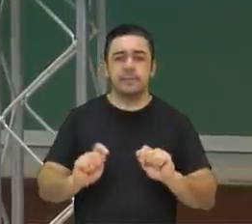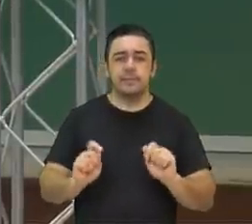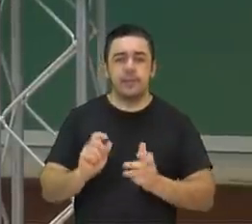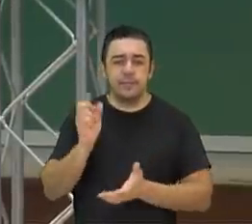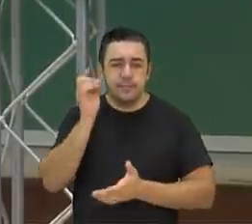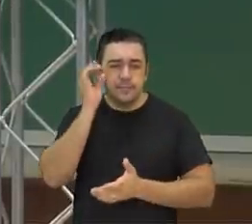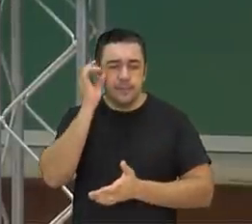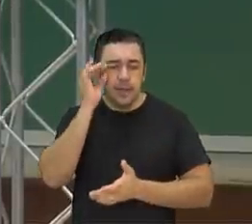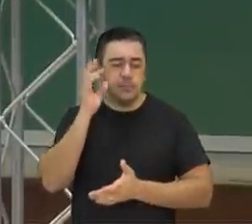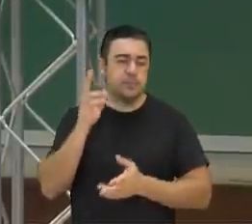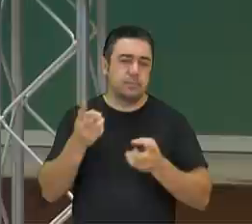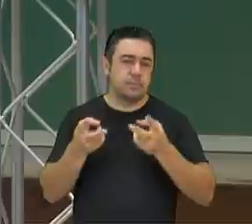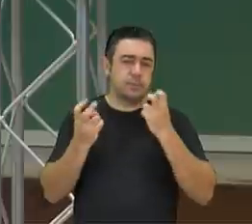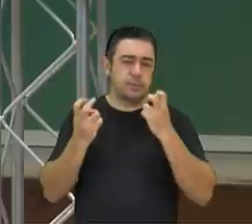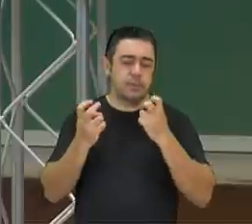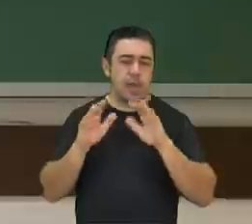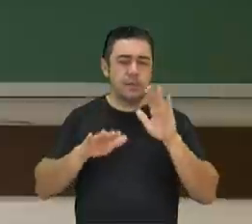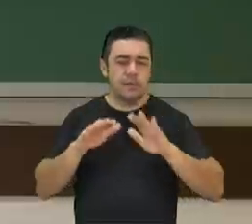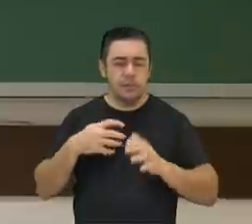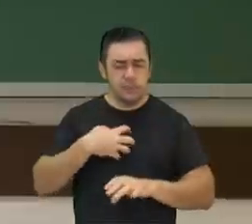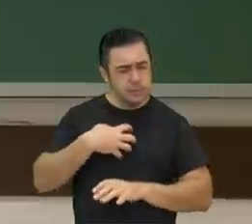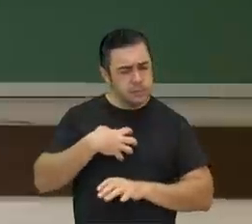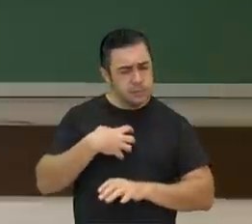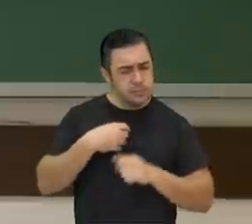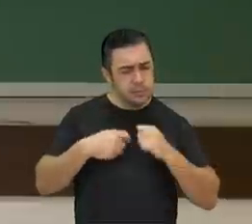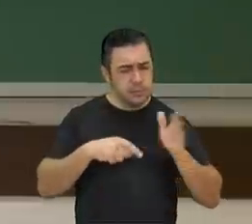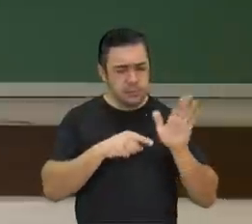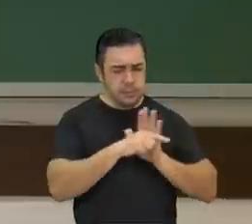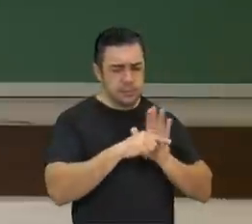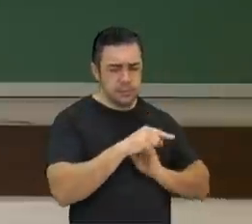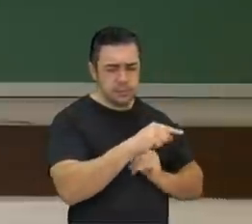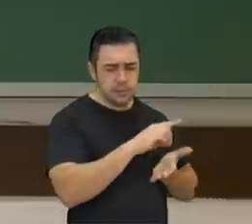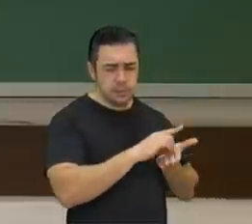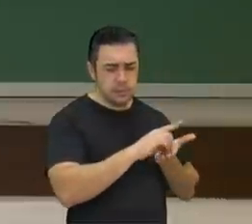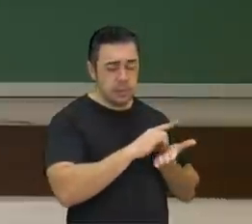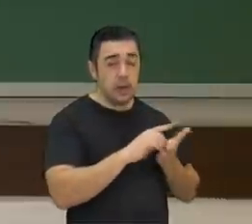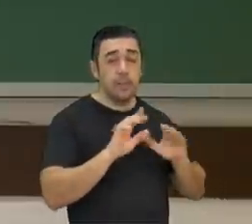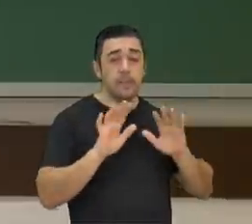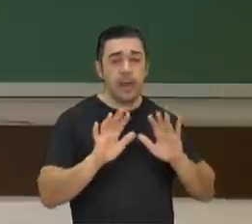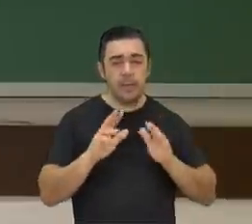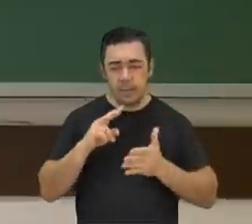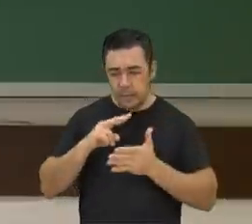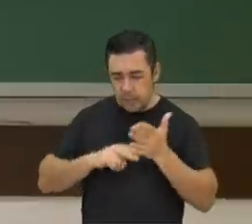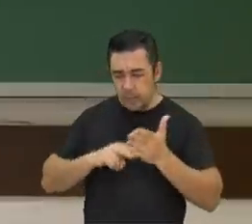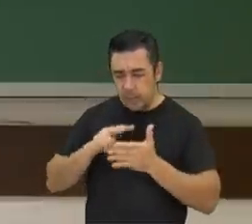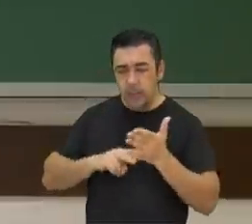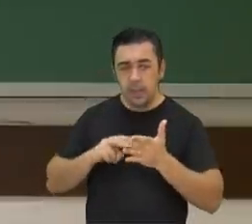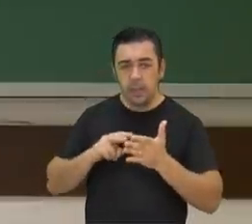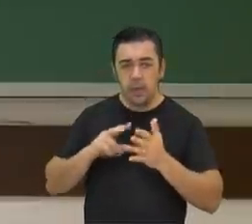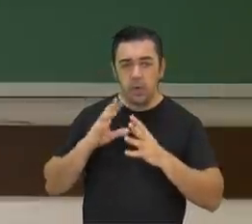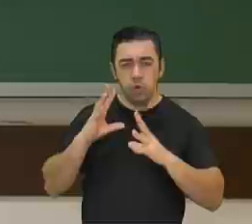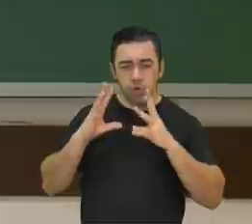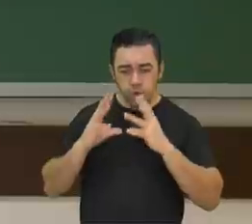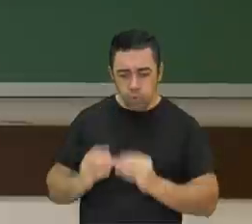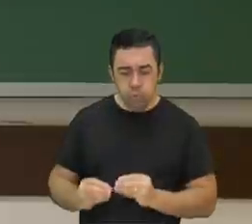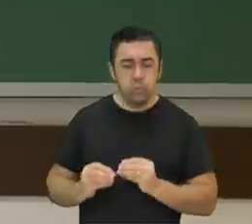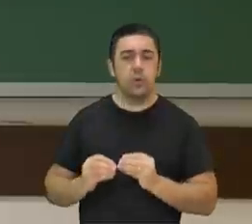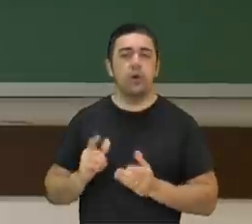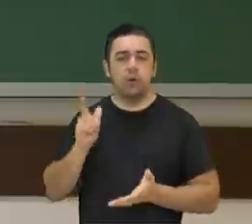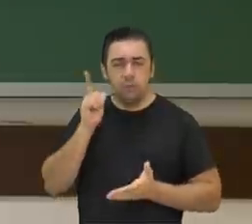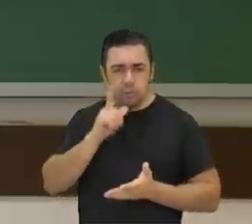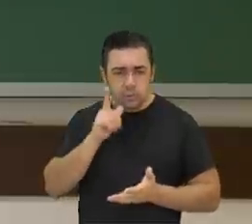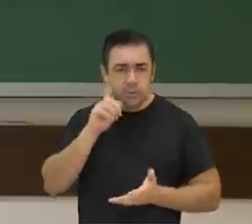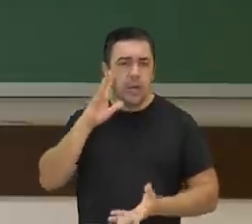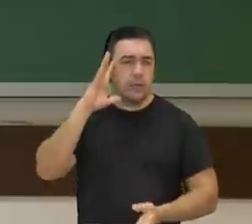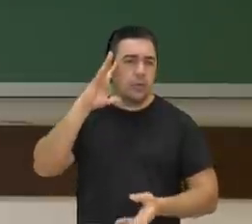aquela sensação de gerar uma necessidade de ter que pesquisar no dicionário, mas se ele lê o conto na íntegra, o texto na íntegra, ele consegue